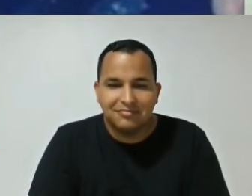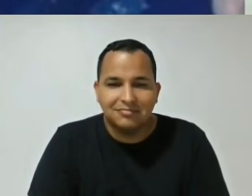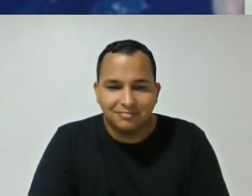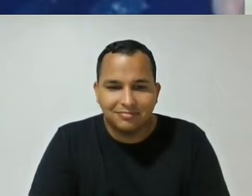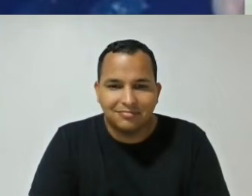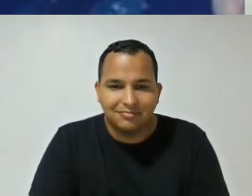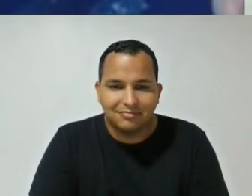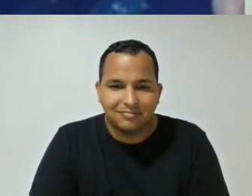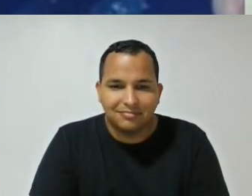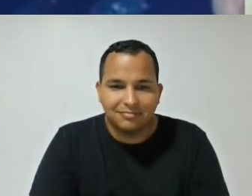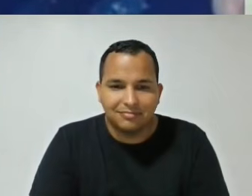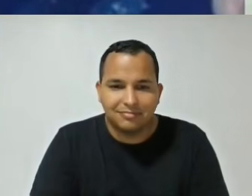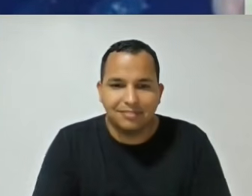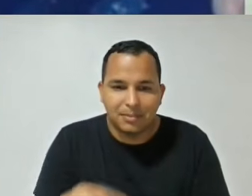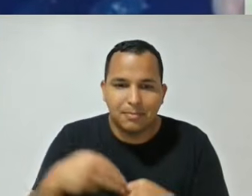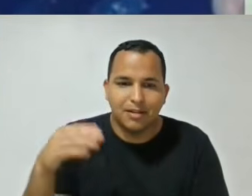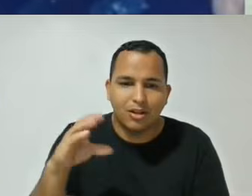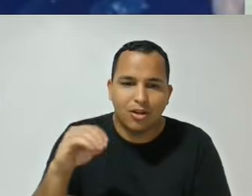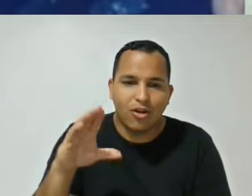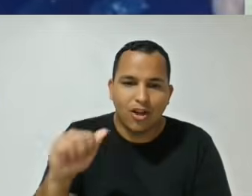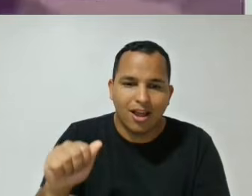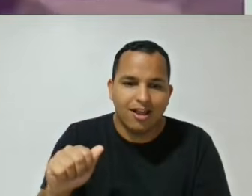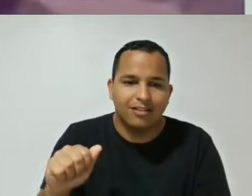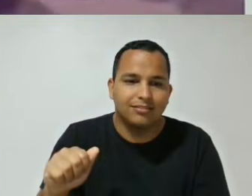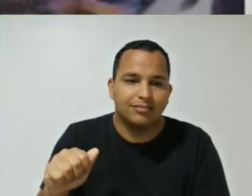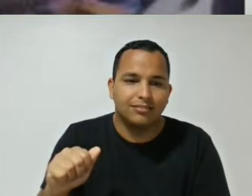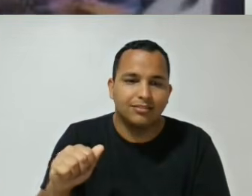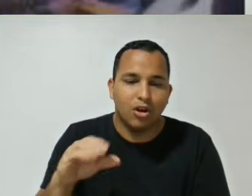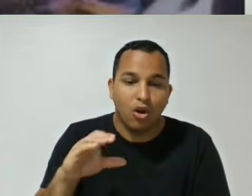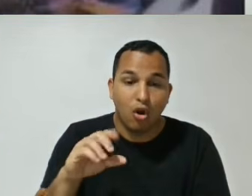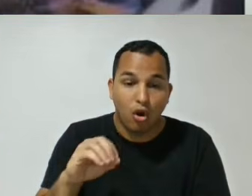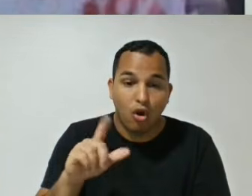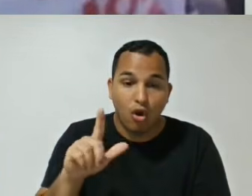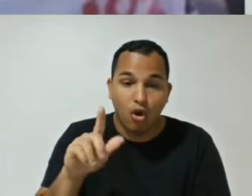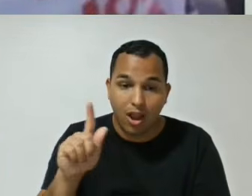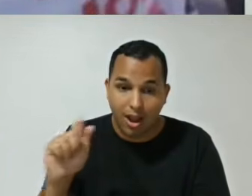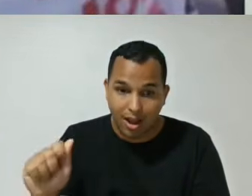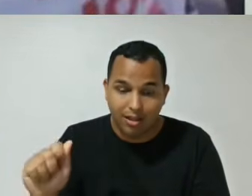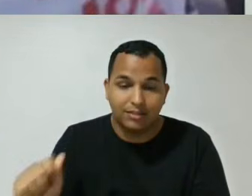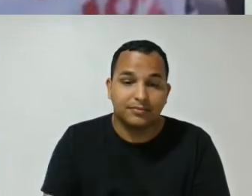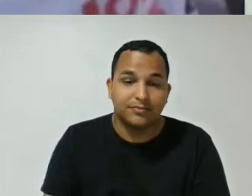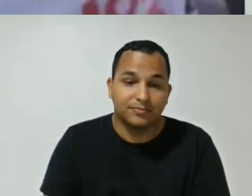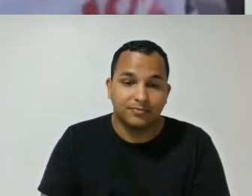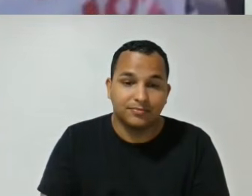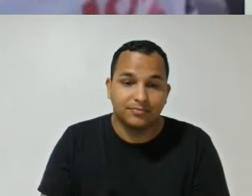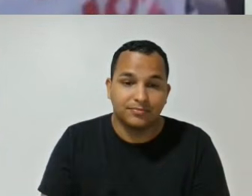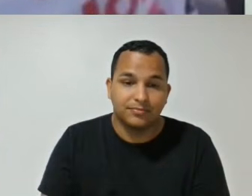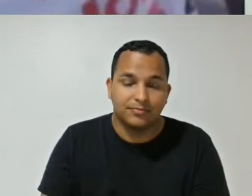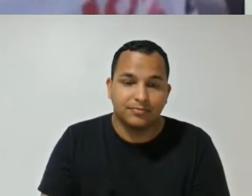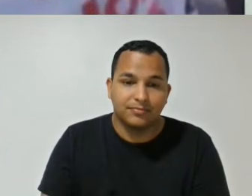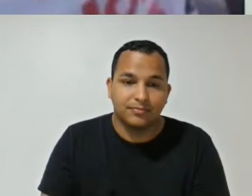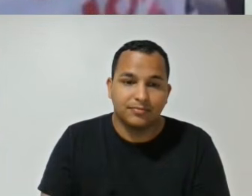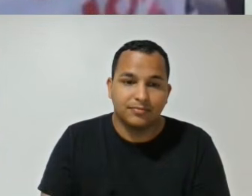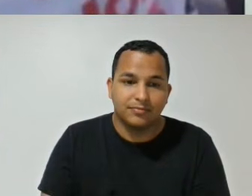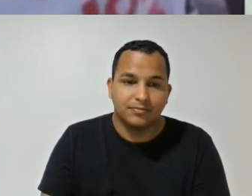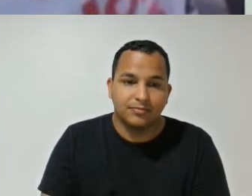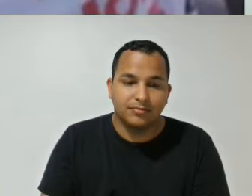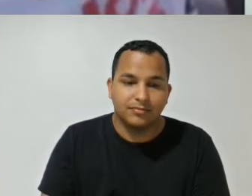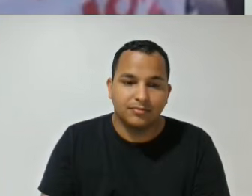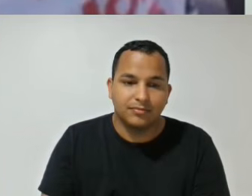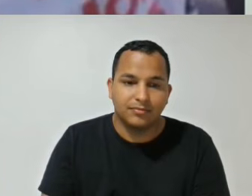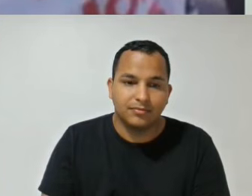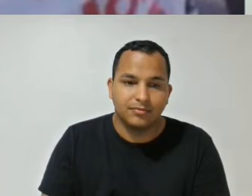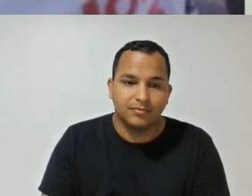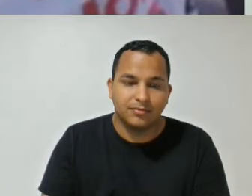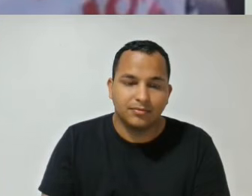Mestre Olha lá Conga, o lobo lá, Marco. Ah, Mestre Conga. gente. Aquela parece que Ó, o Mestre adora. Conga